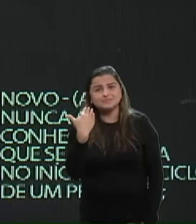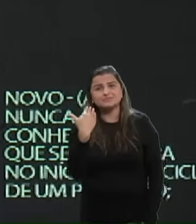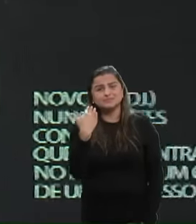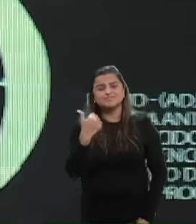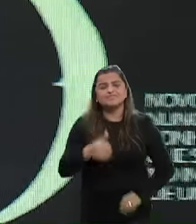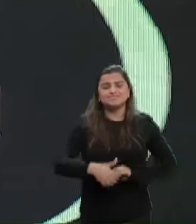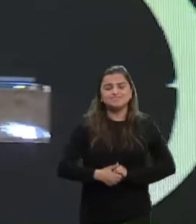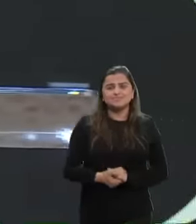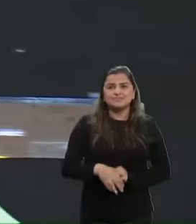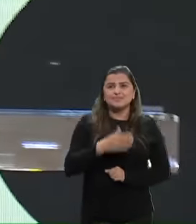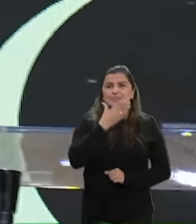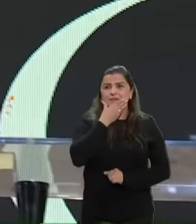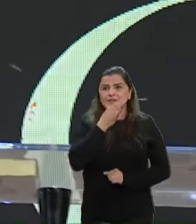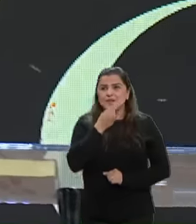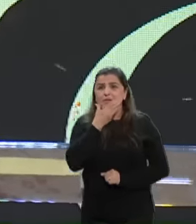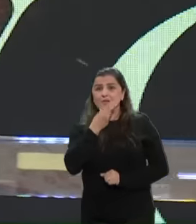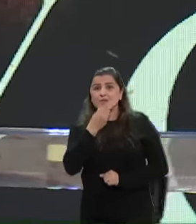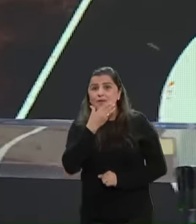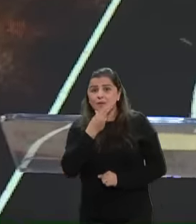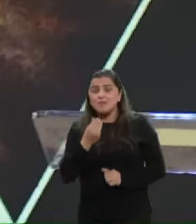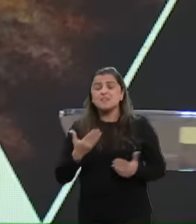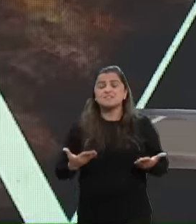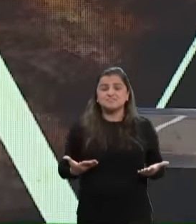O homem que mudou o louvor do céu.